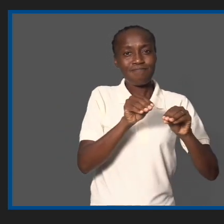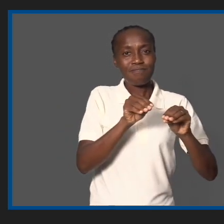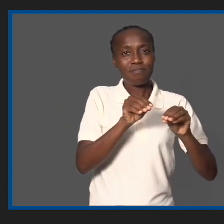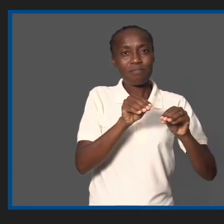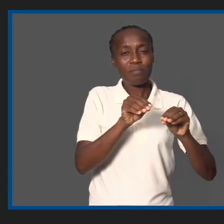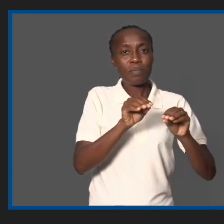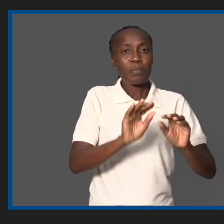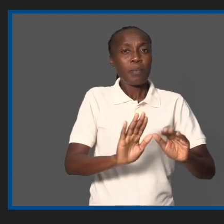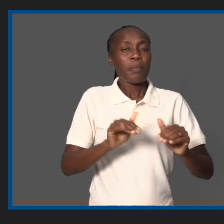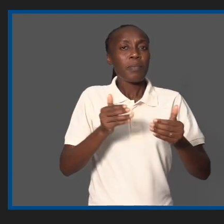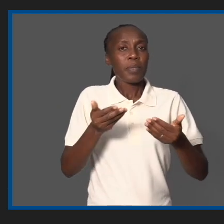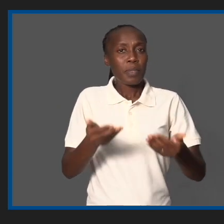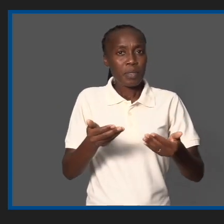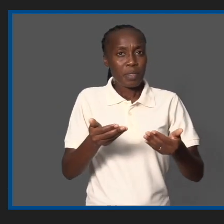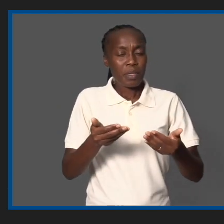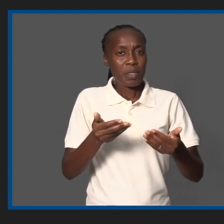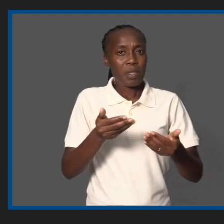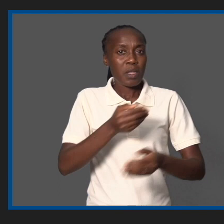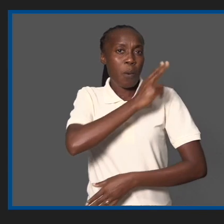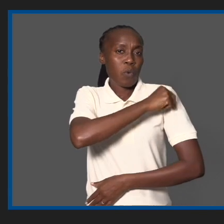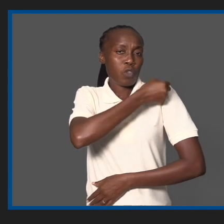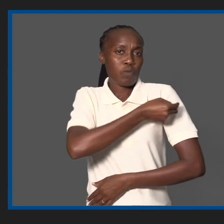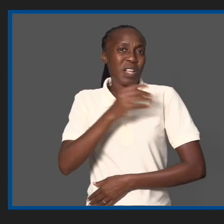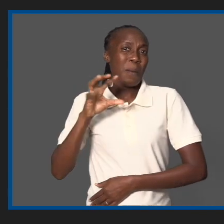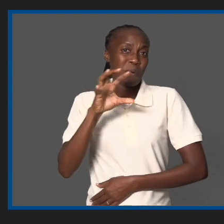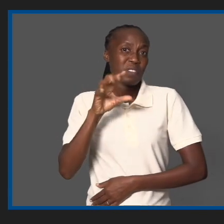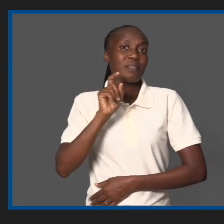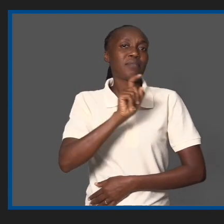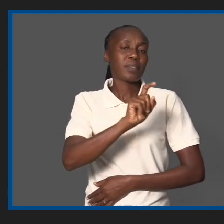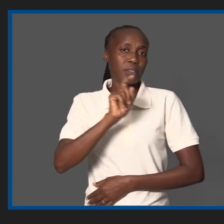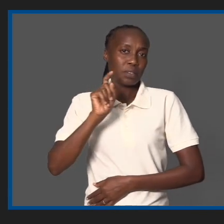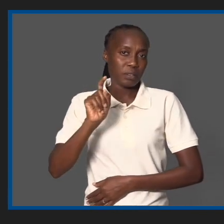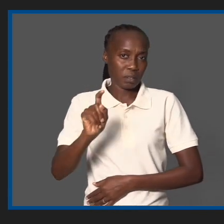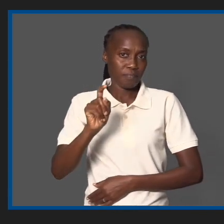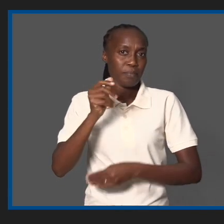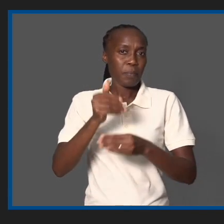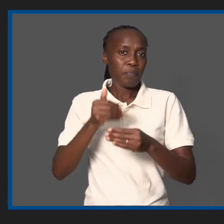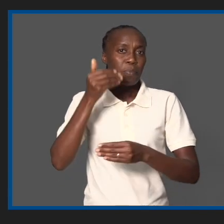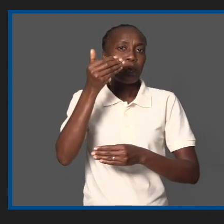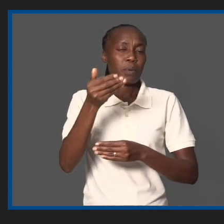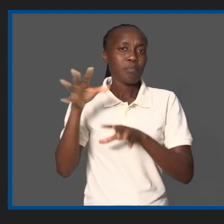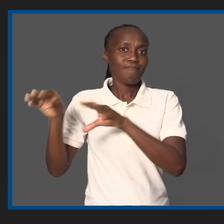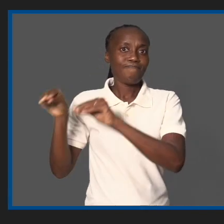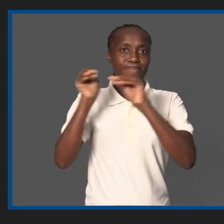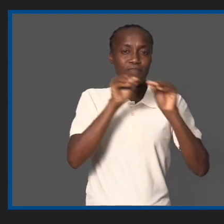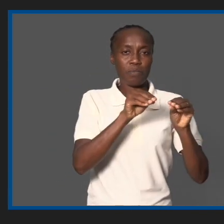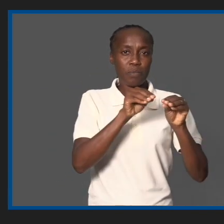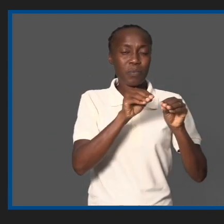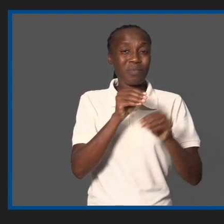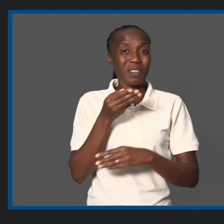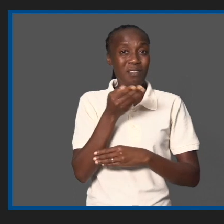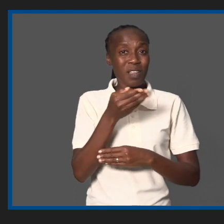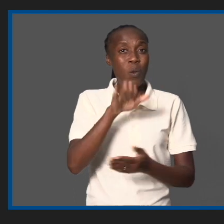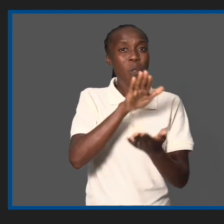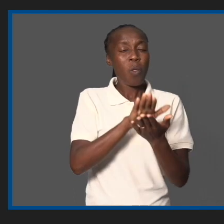para lá no hospital provincial de Seixai. Então, quando me transferiram para lá,